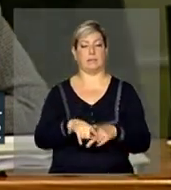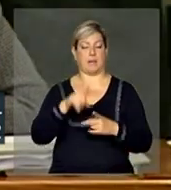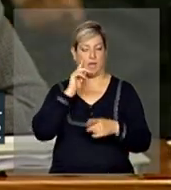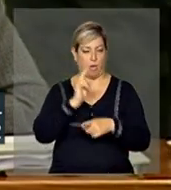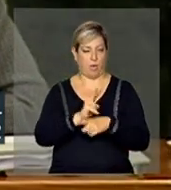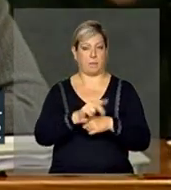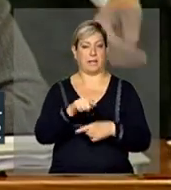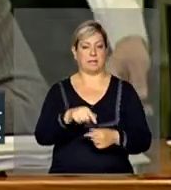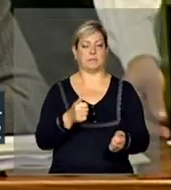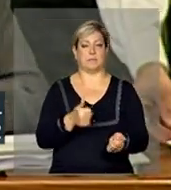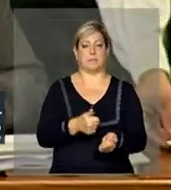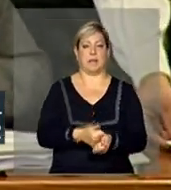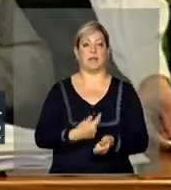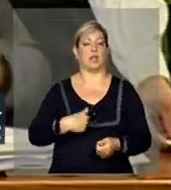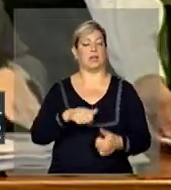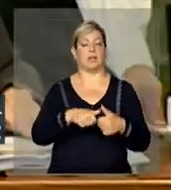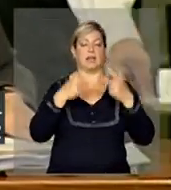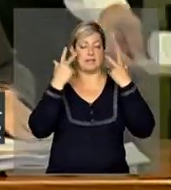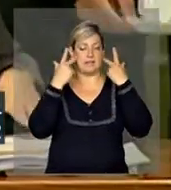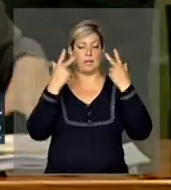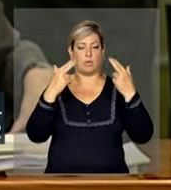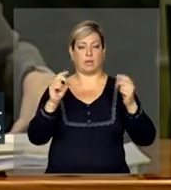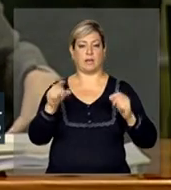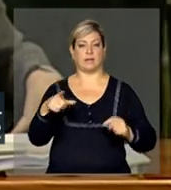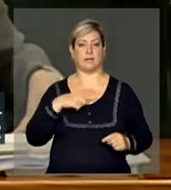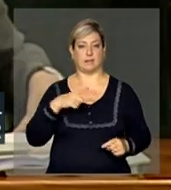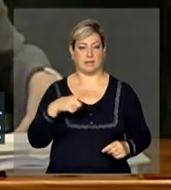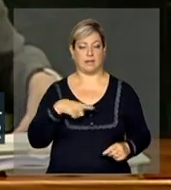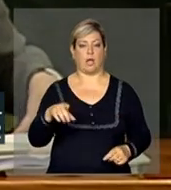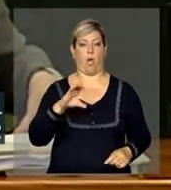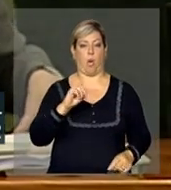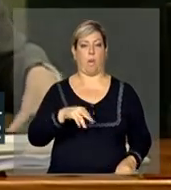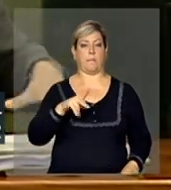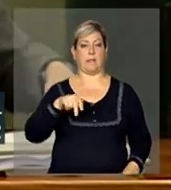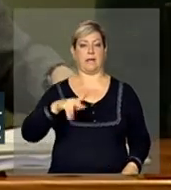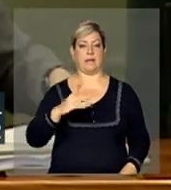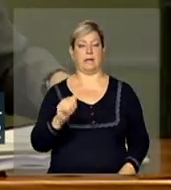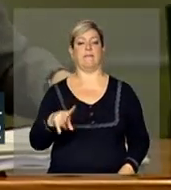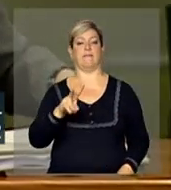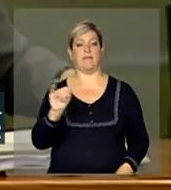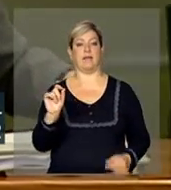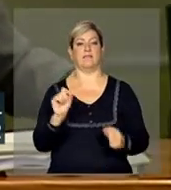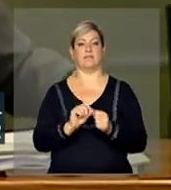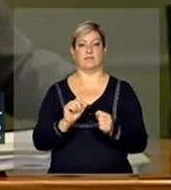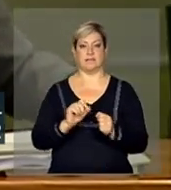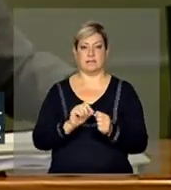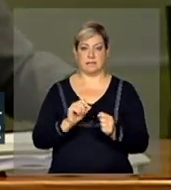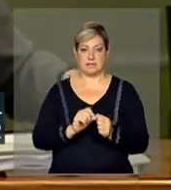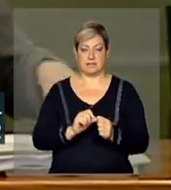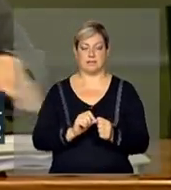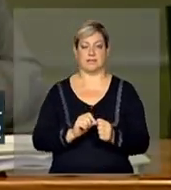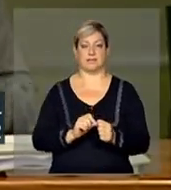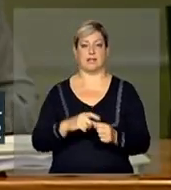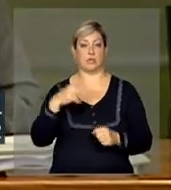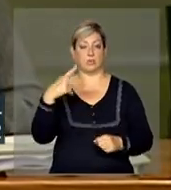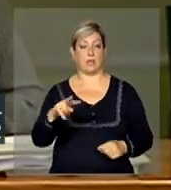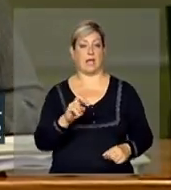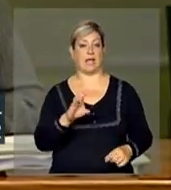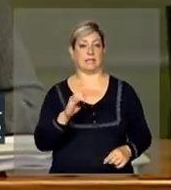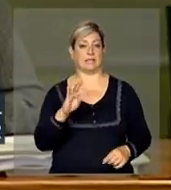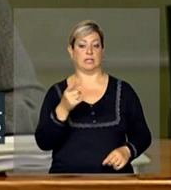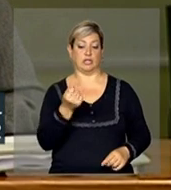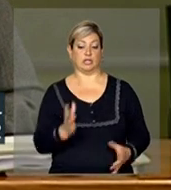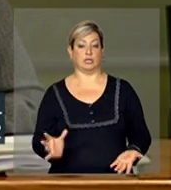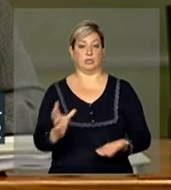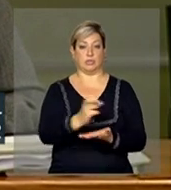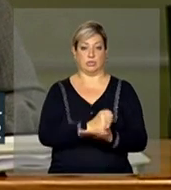de perto, estamos tranquilos que a companhia fará com as suas receitas e com